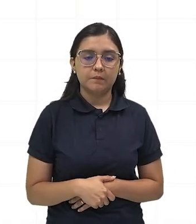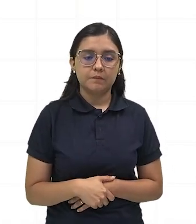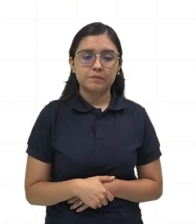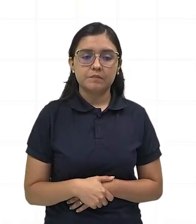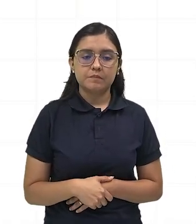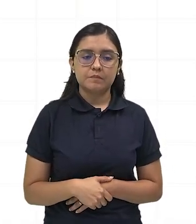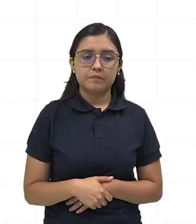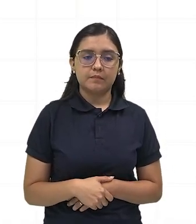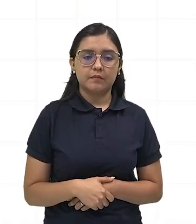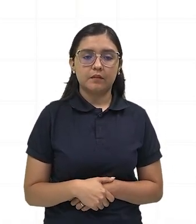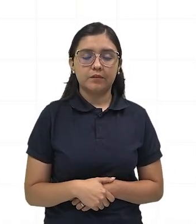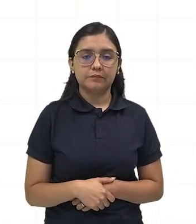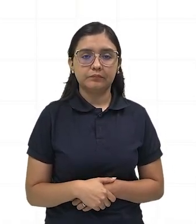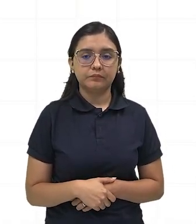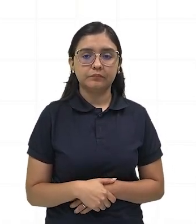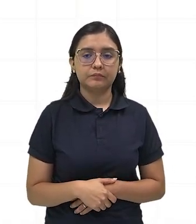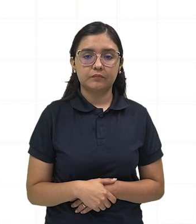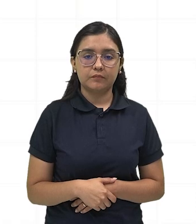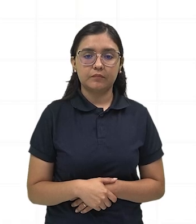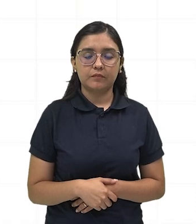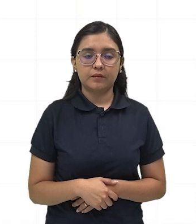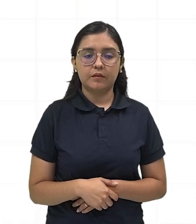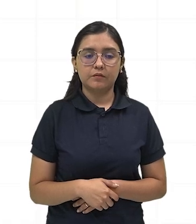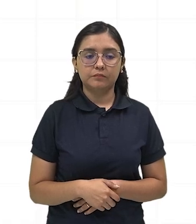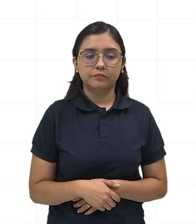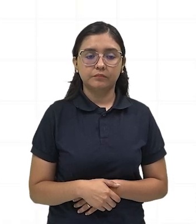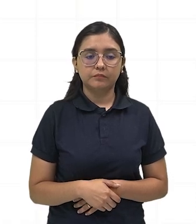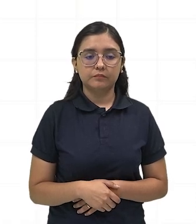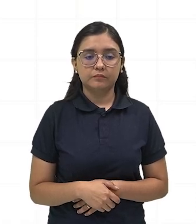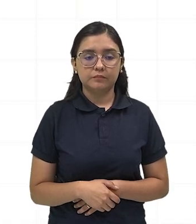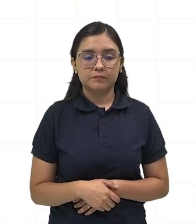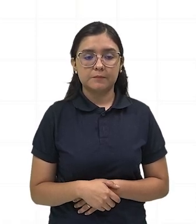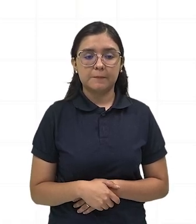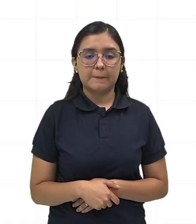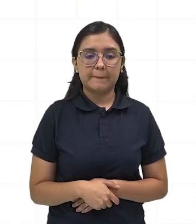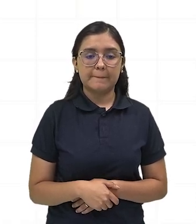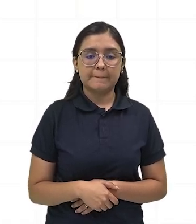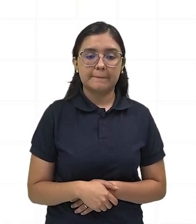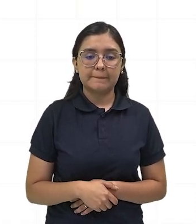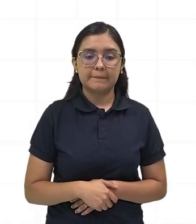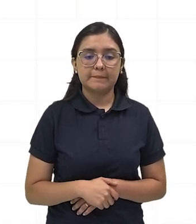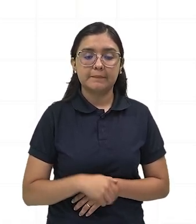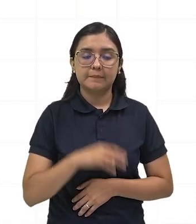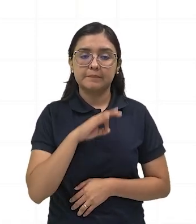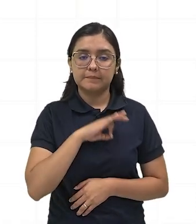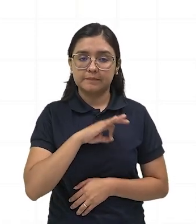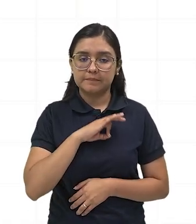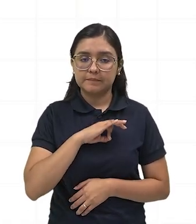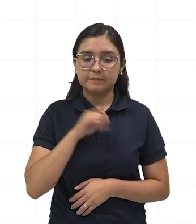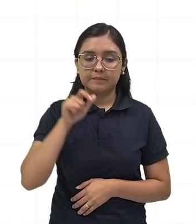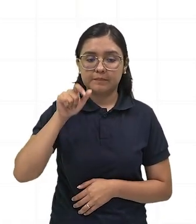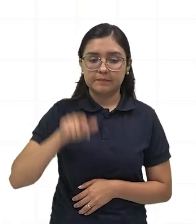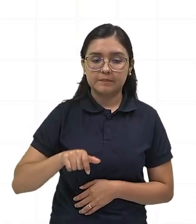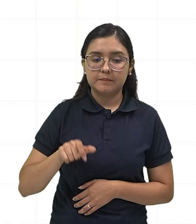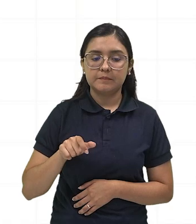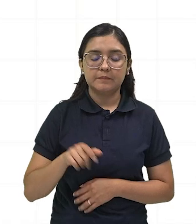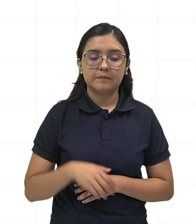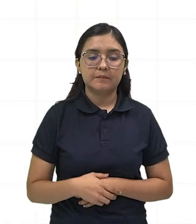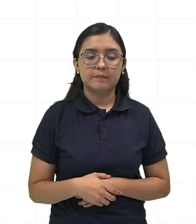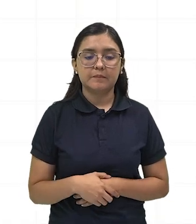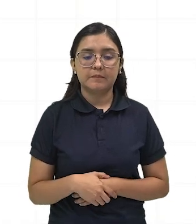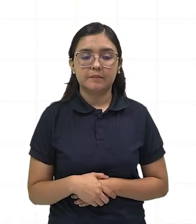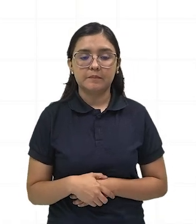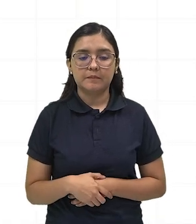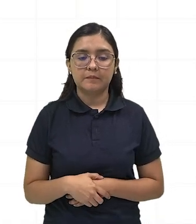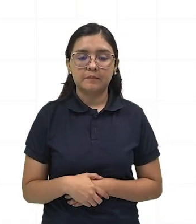grandezas diretamente proporcionais. Então, o salário dele, que nós vamos colocar como S,